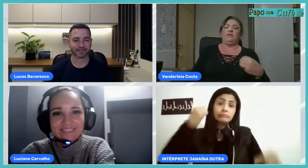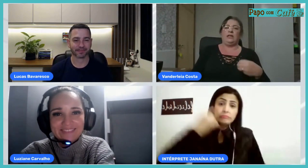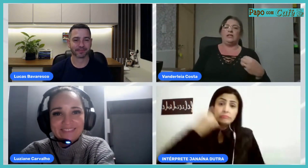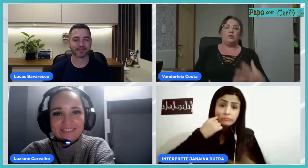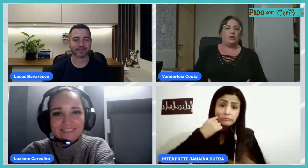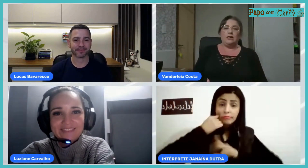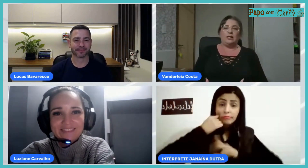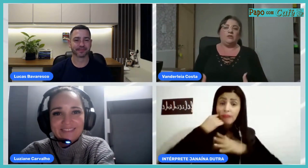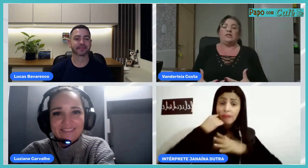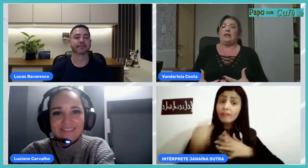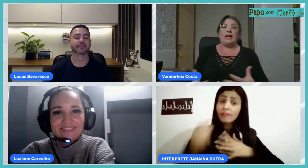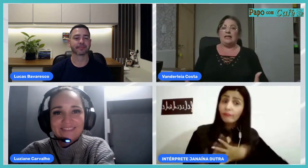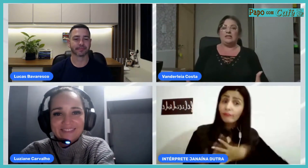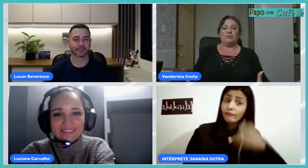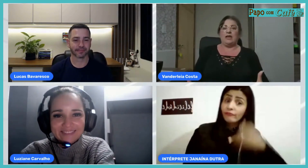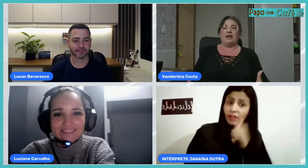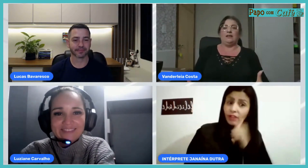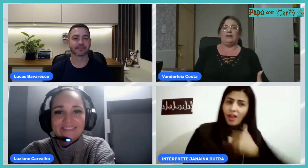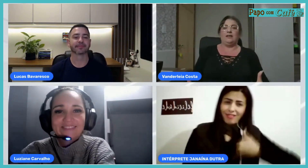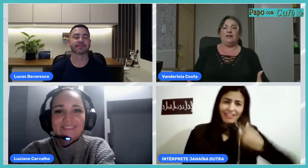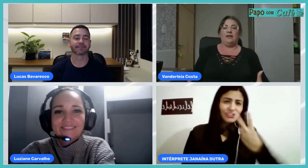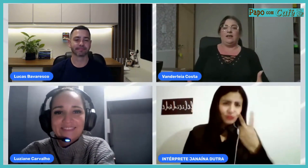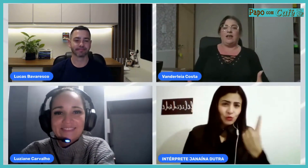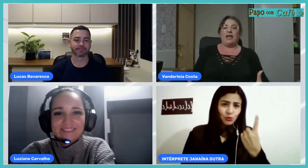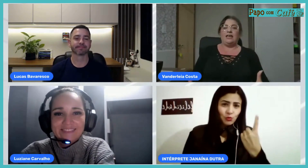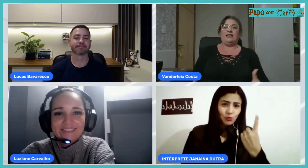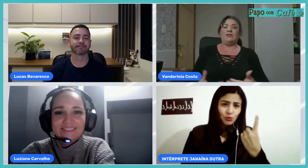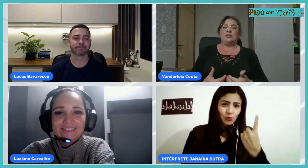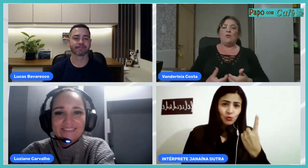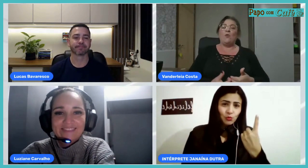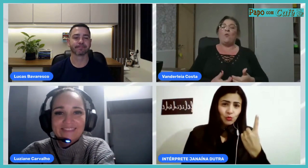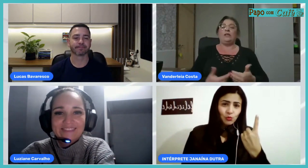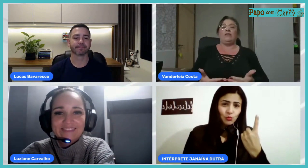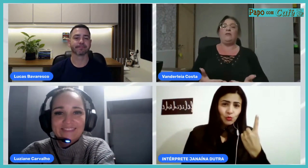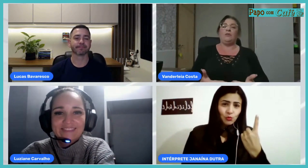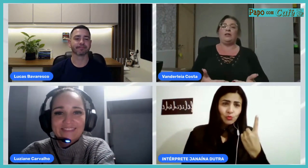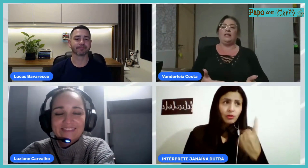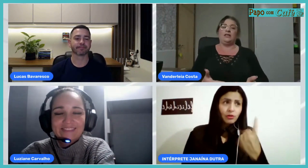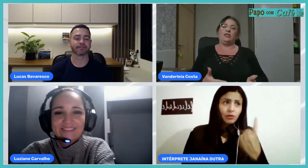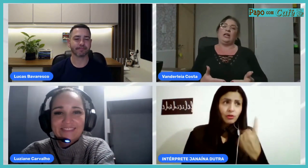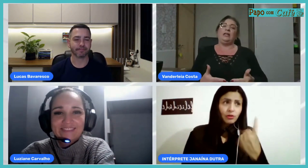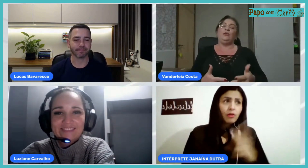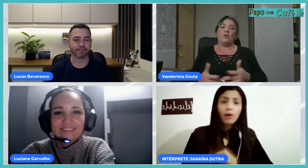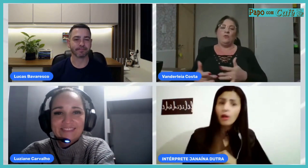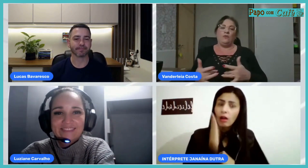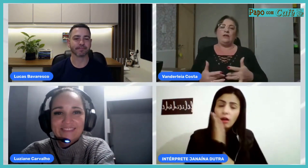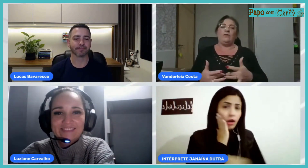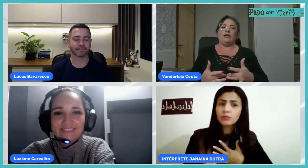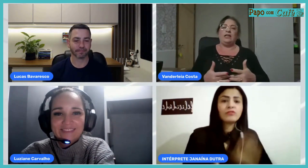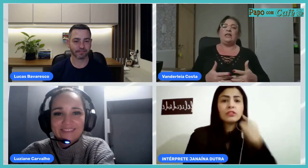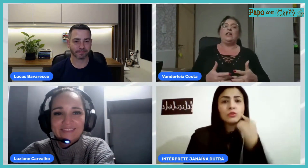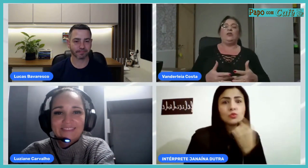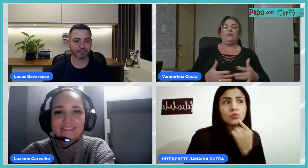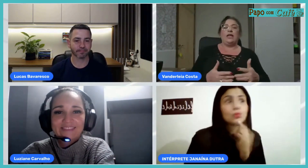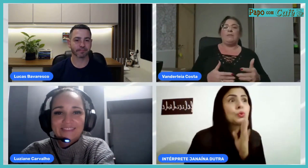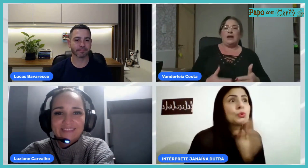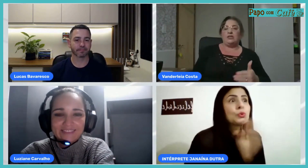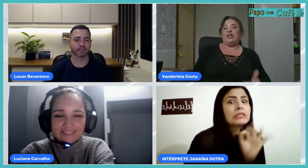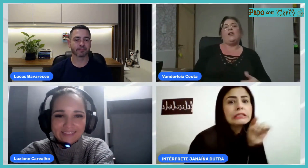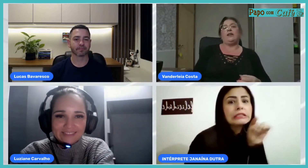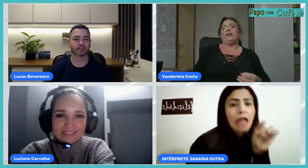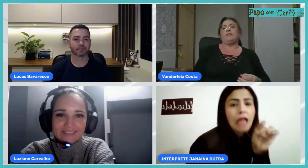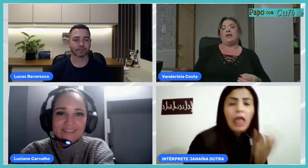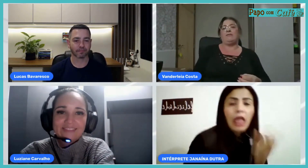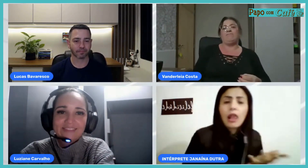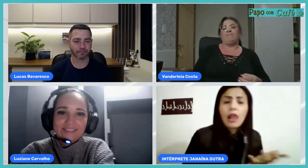conheço a minha filha surda, eu não sei nada sobre ela. Né? Então, assim, o quanto é importante, além do convívio ali, tu ter a